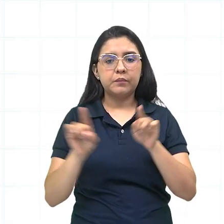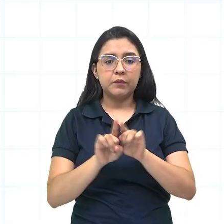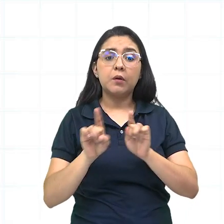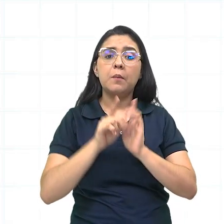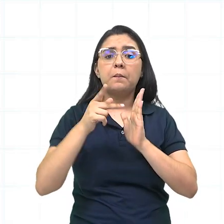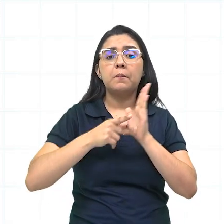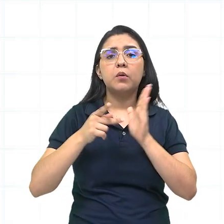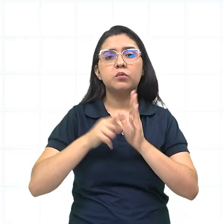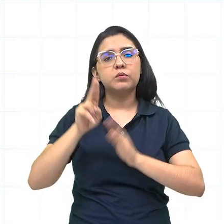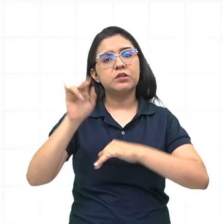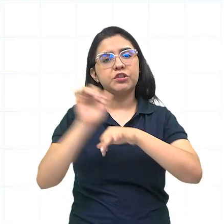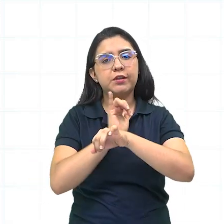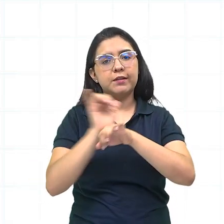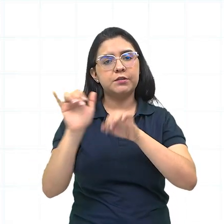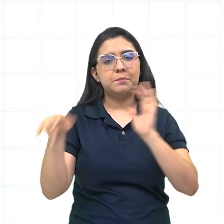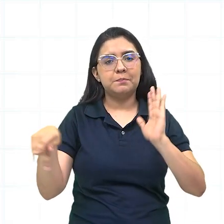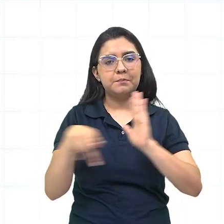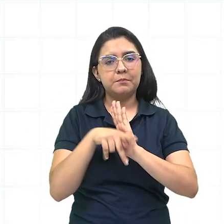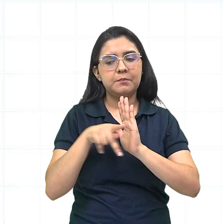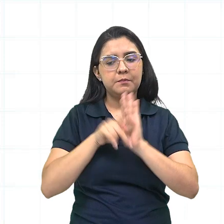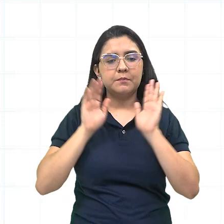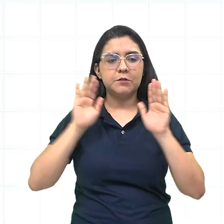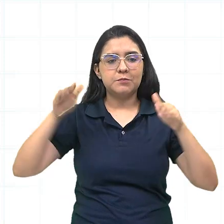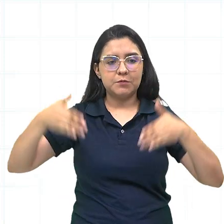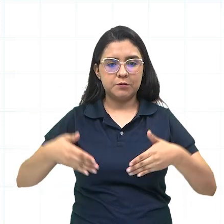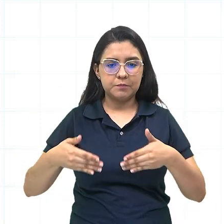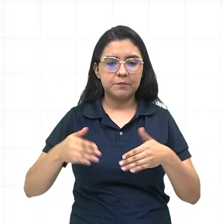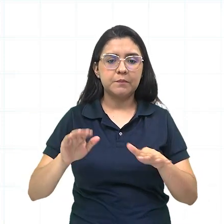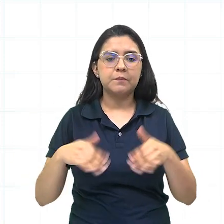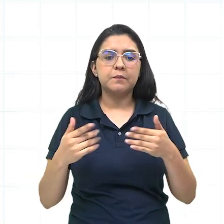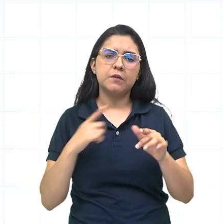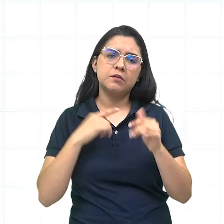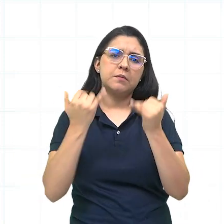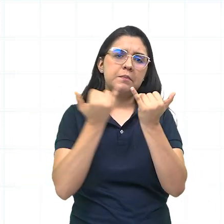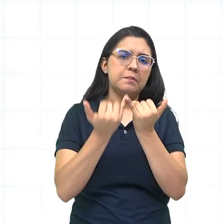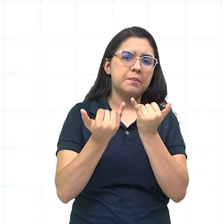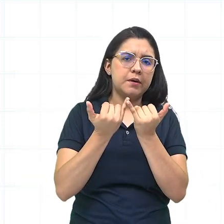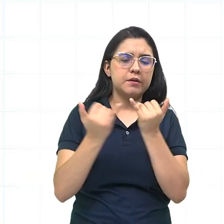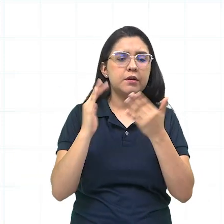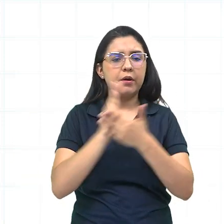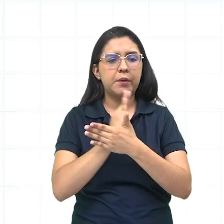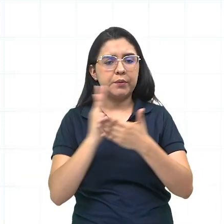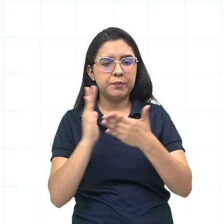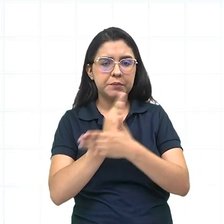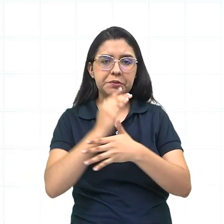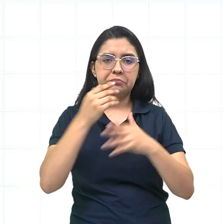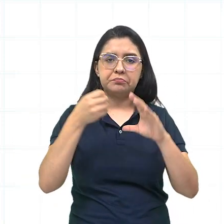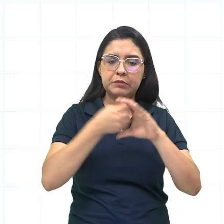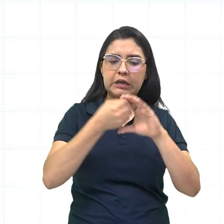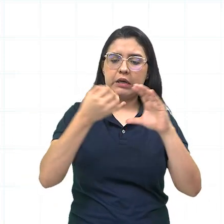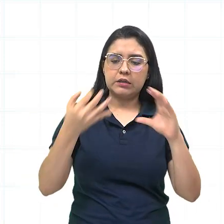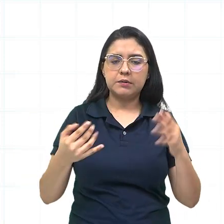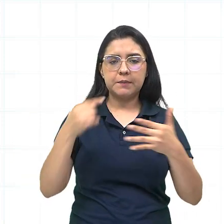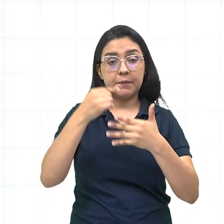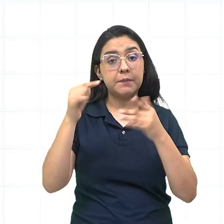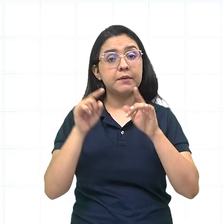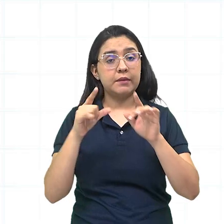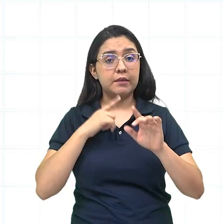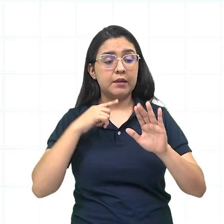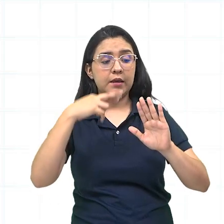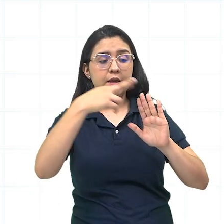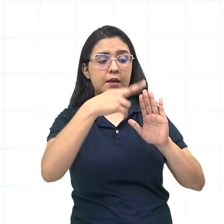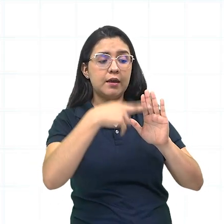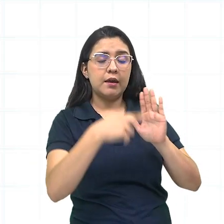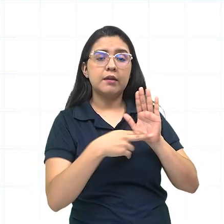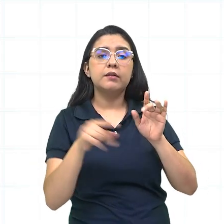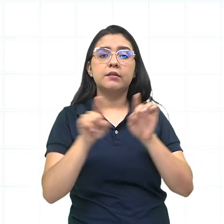de técnicas específicas. Apesar de serem semelhantes em muitos aspectos, possuem regras e estilos